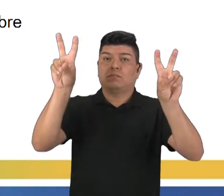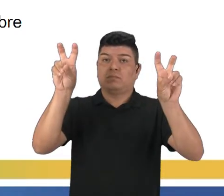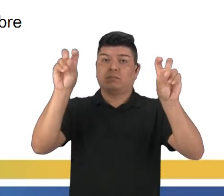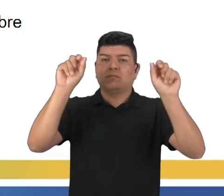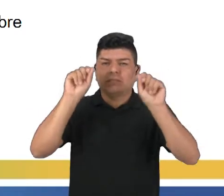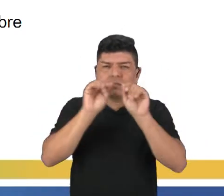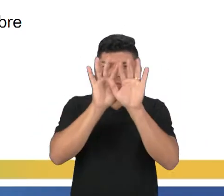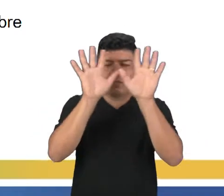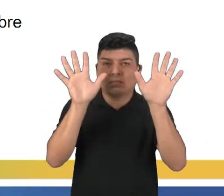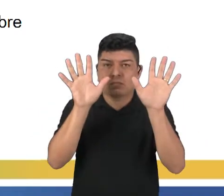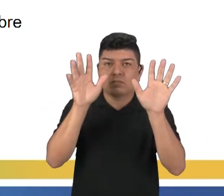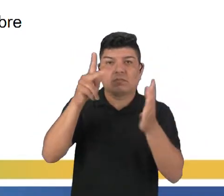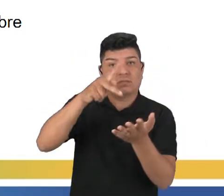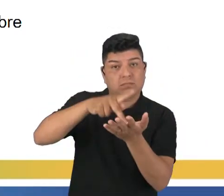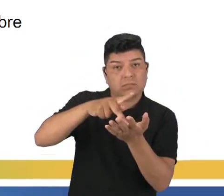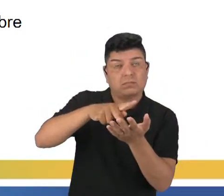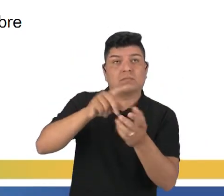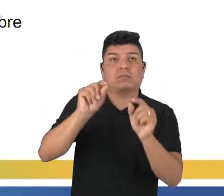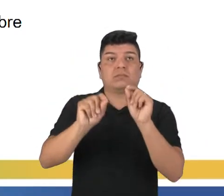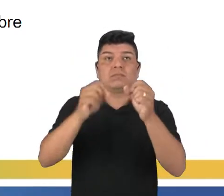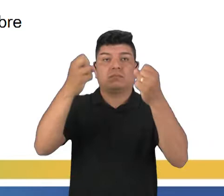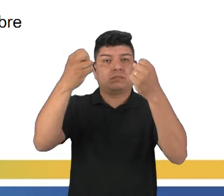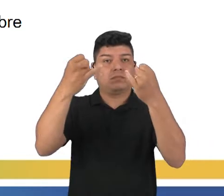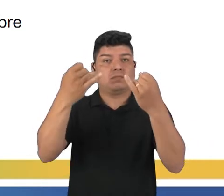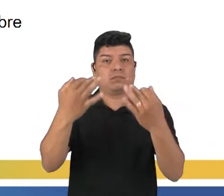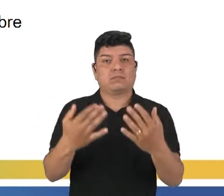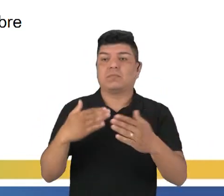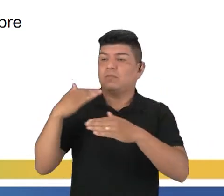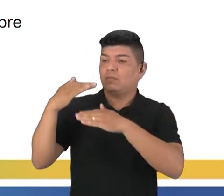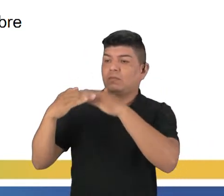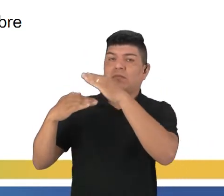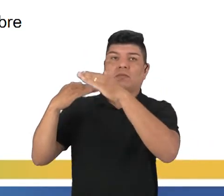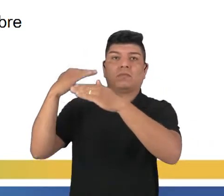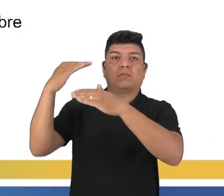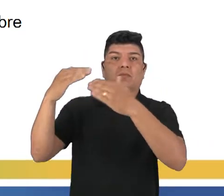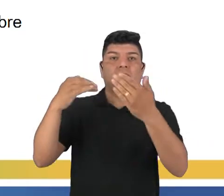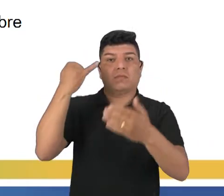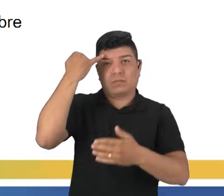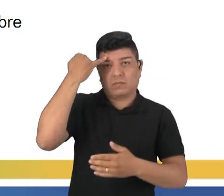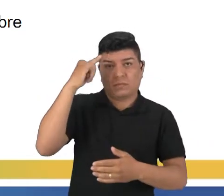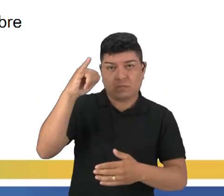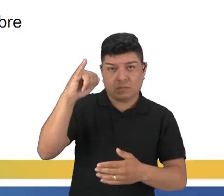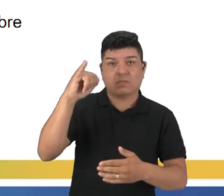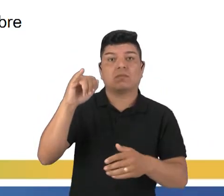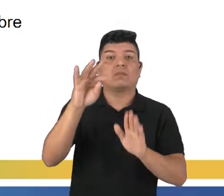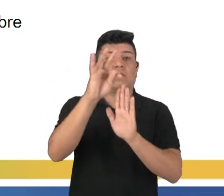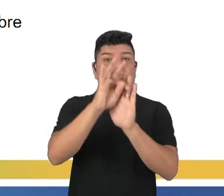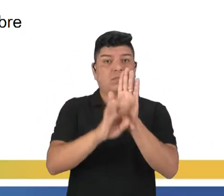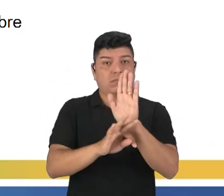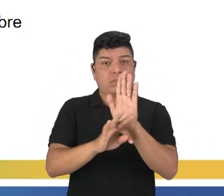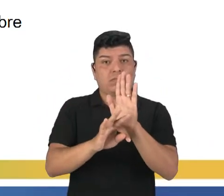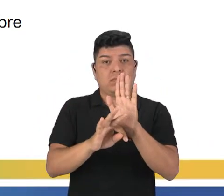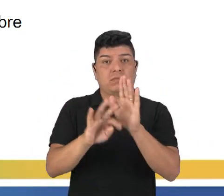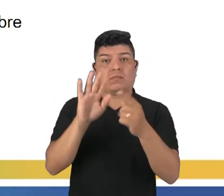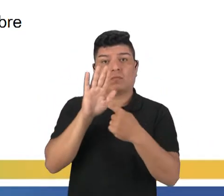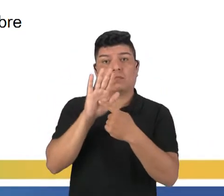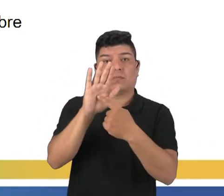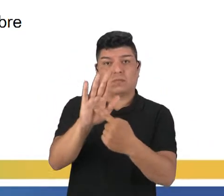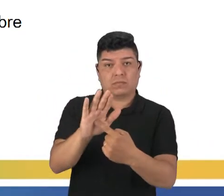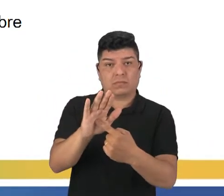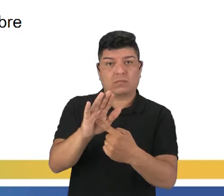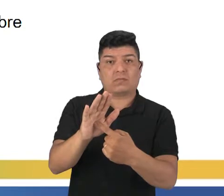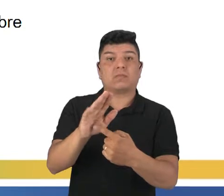maneira clara e convincente, explicando e desenvolvendo uma série de ideias. O texto em que a